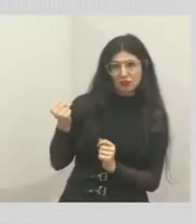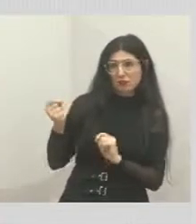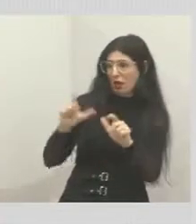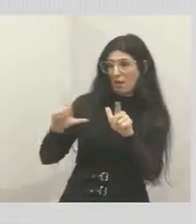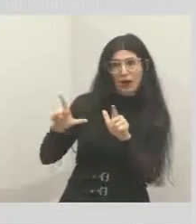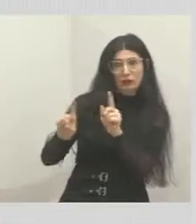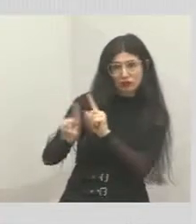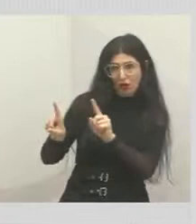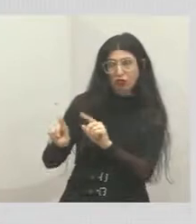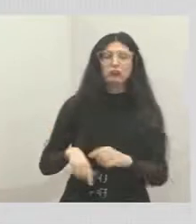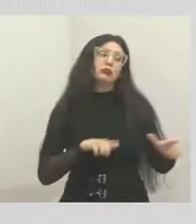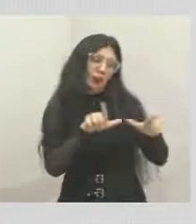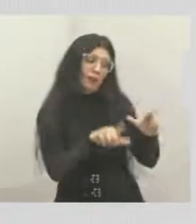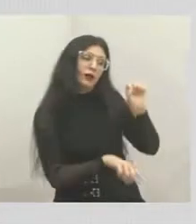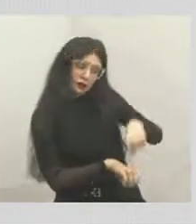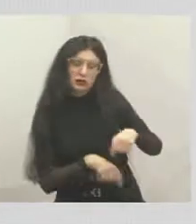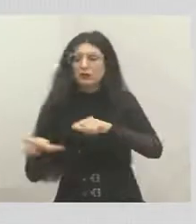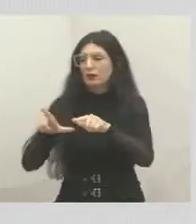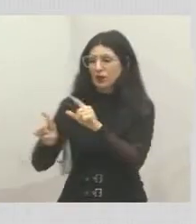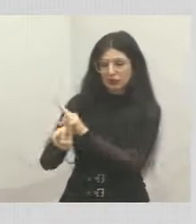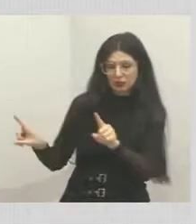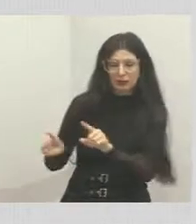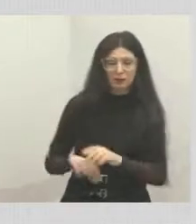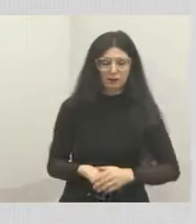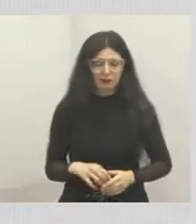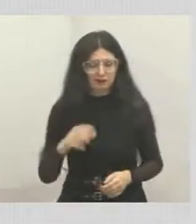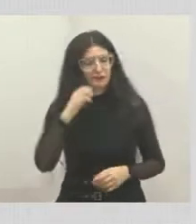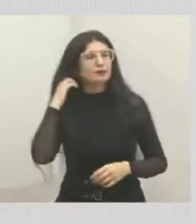meta orçamentária projetada para 2020 de